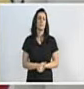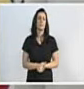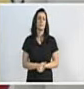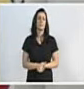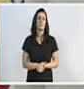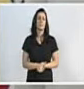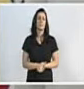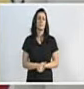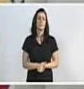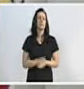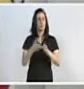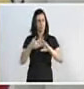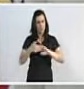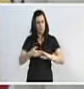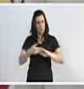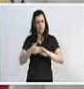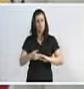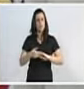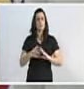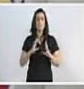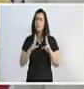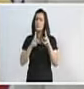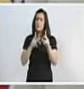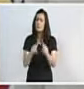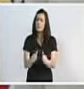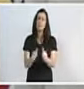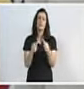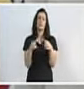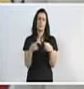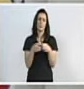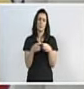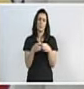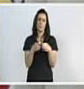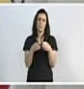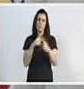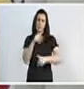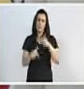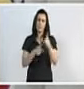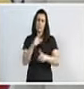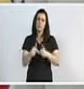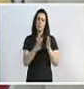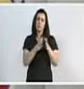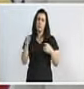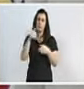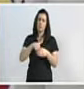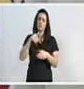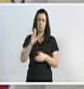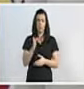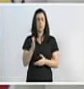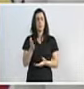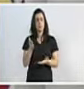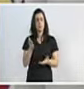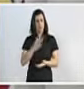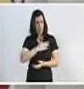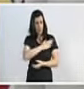né, parabenizar aí inicialmente toda a equipe que trabalhou na campanha do atual prefeito